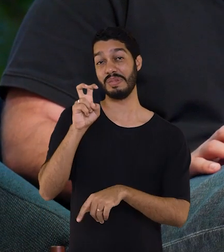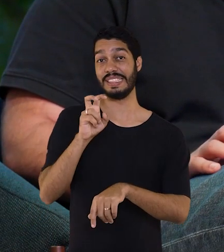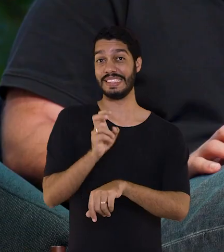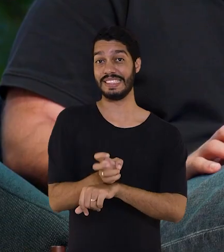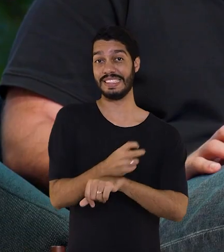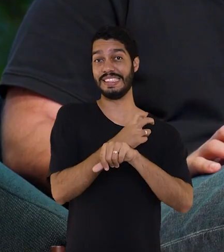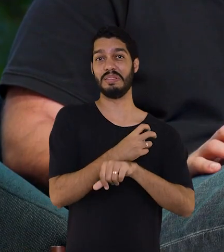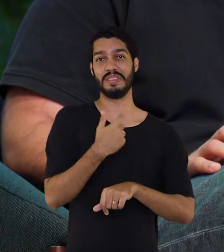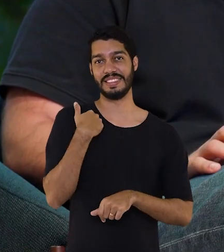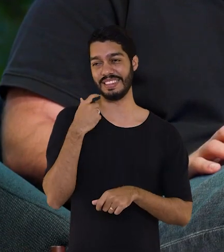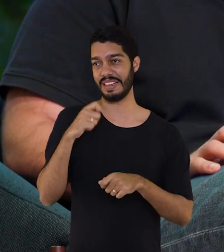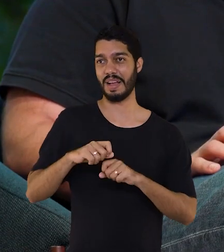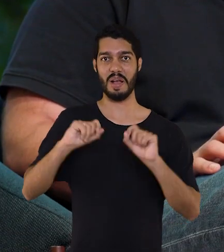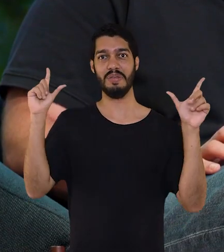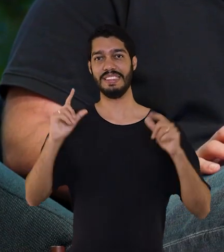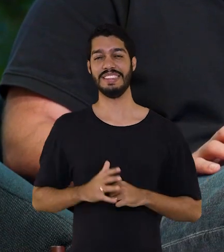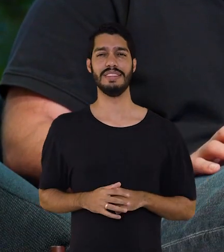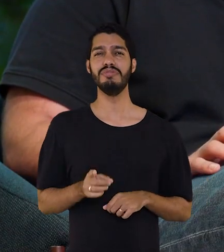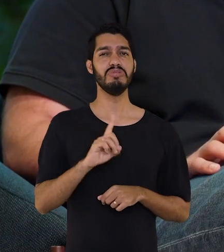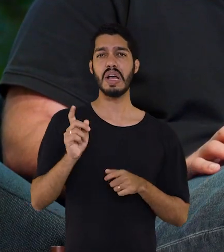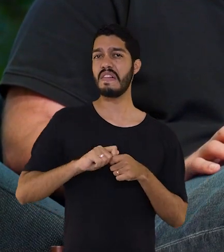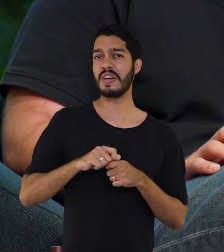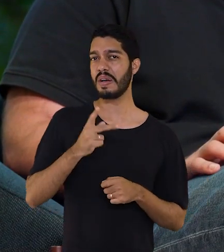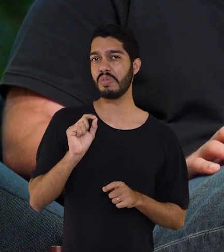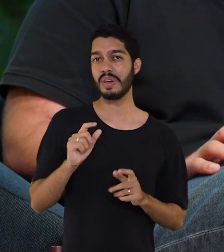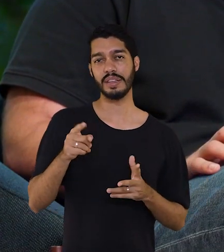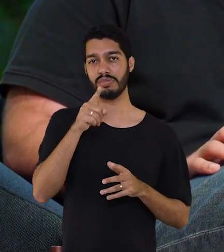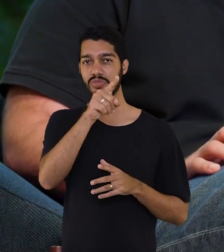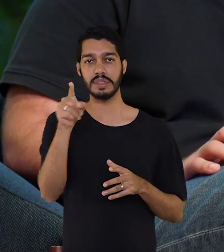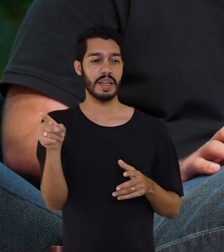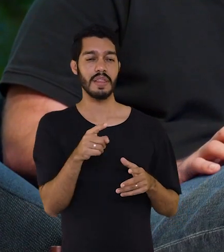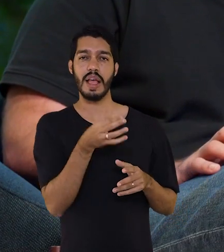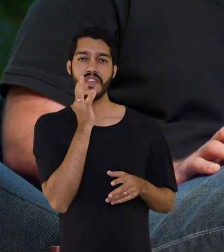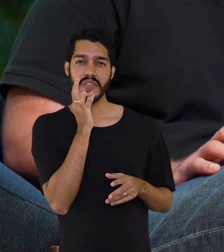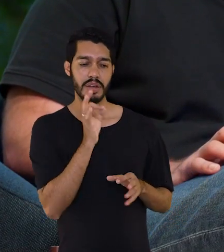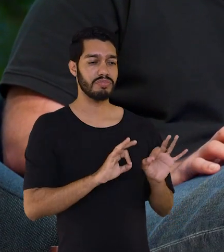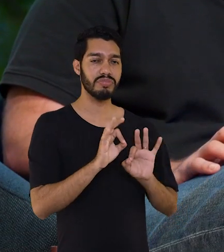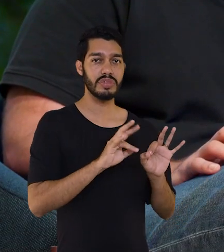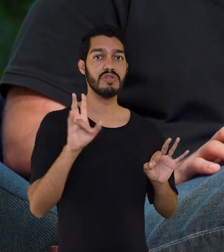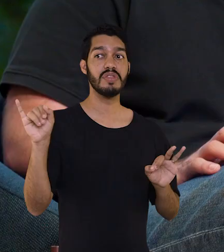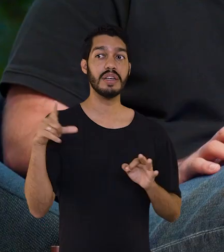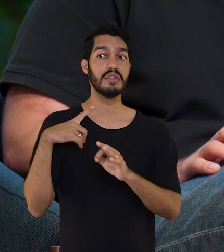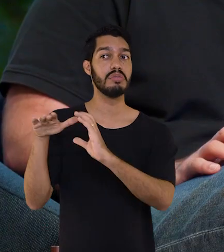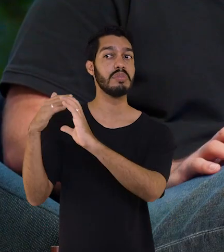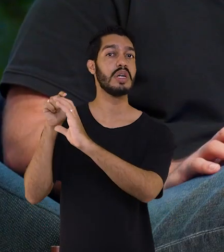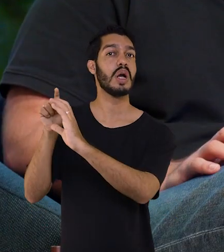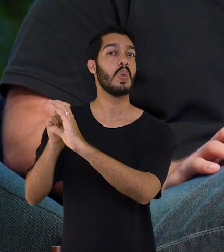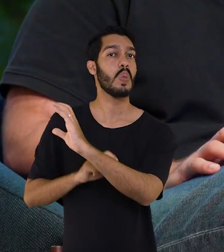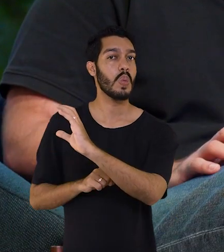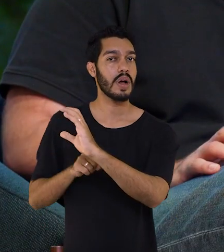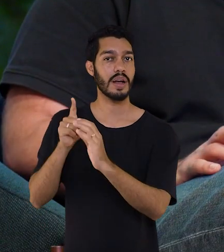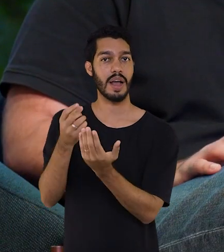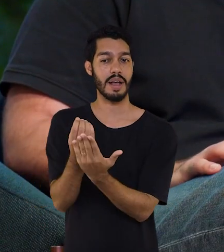com vocês então, eu acordo às 5 horas. Então, o que vocês vão fazer? Quando vocês acordarem, estiver passando aquele cafezinho, sabe o que vai chegar no